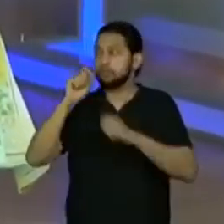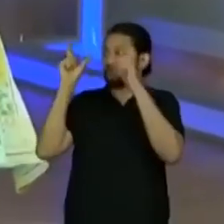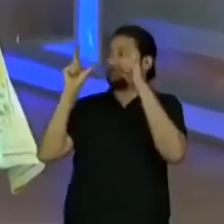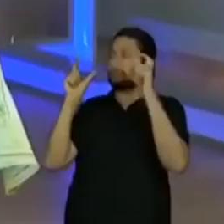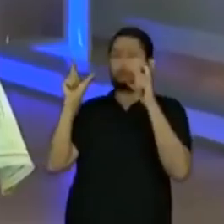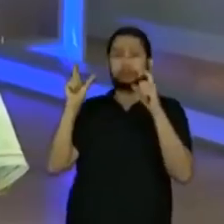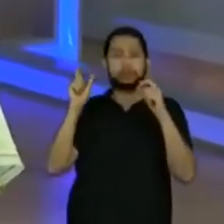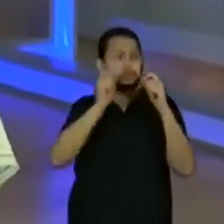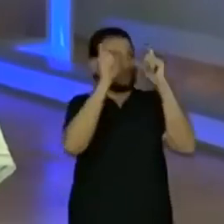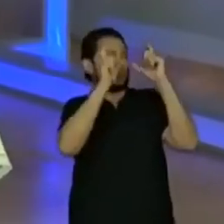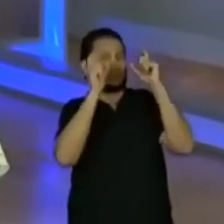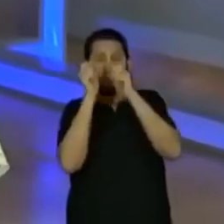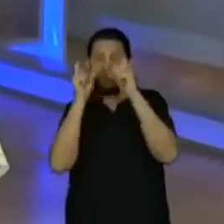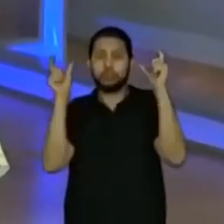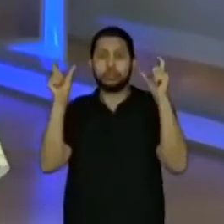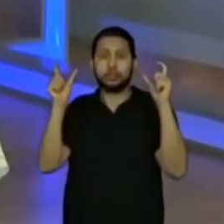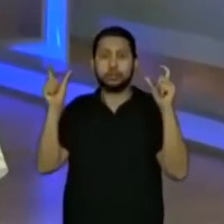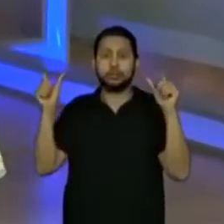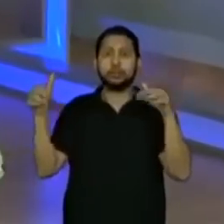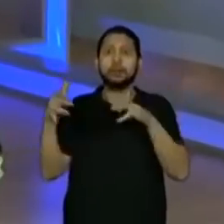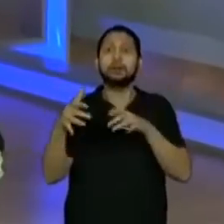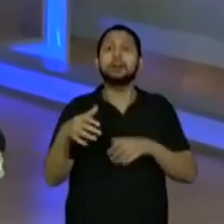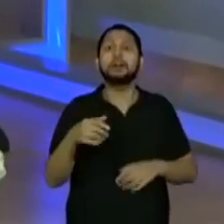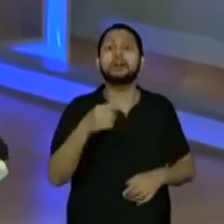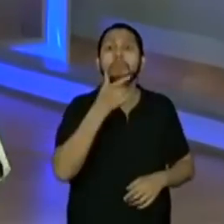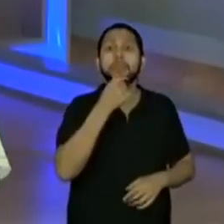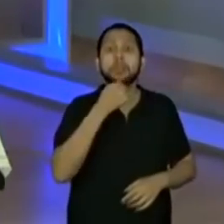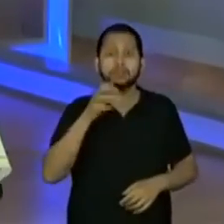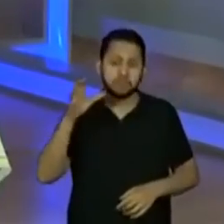acordaram, o príncipe foi preso,